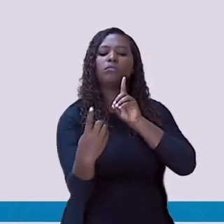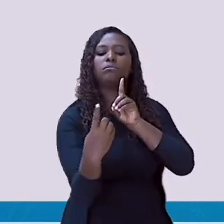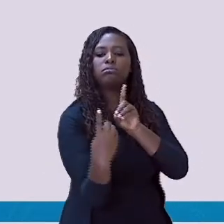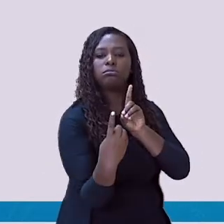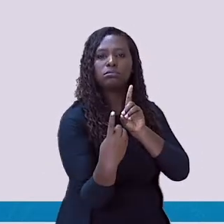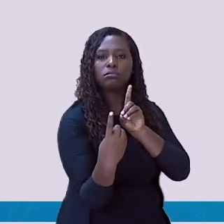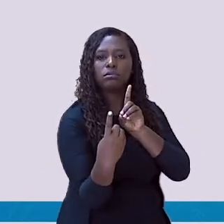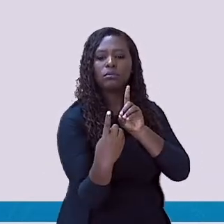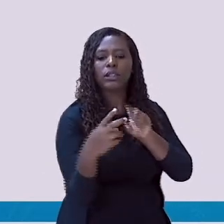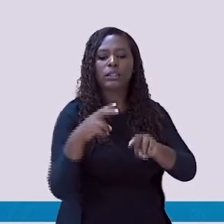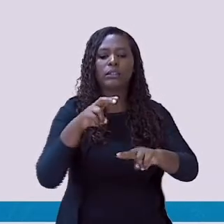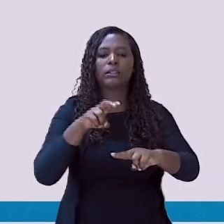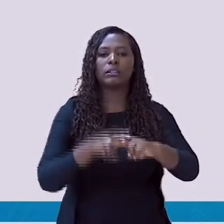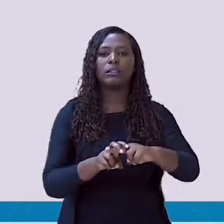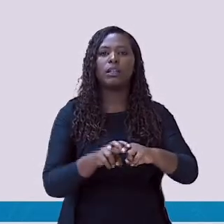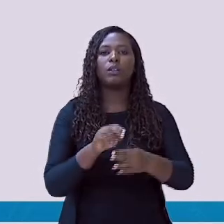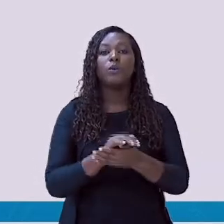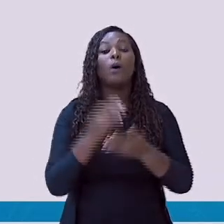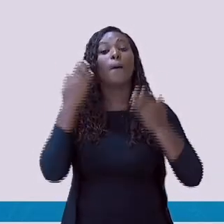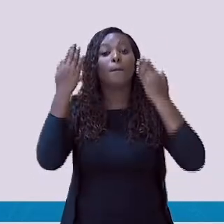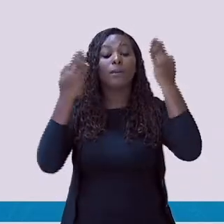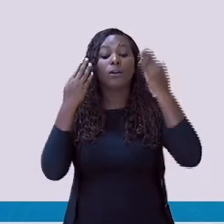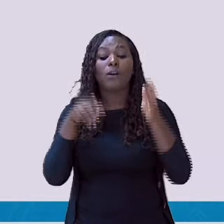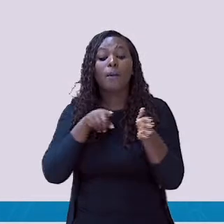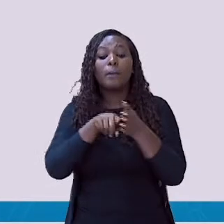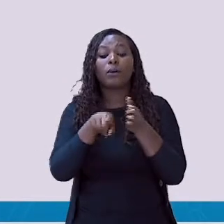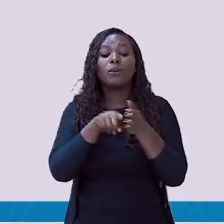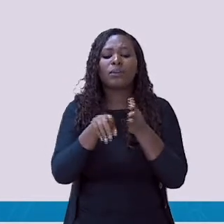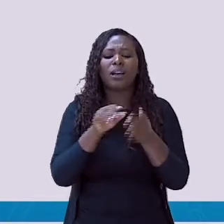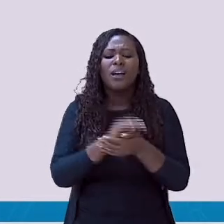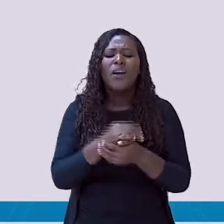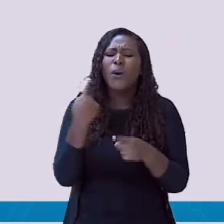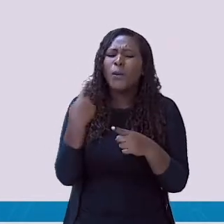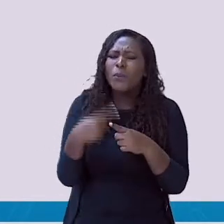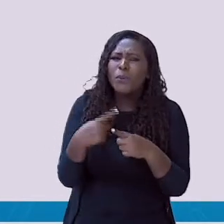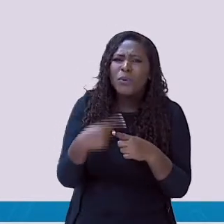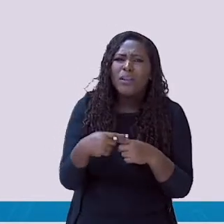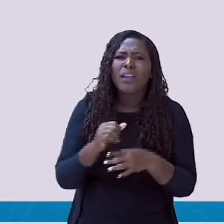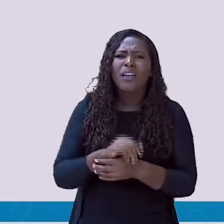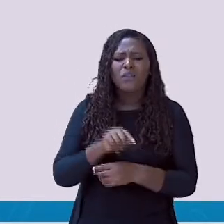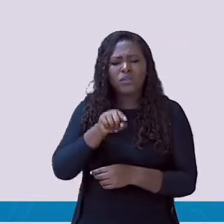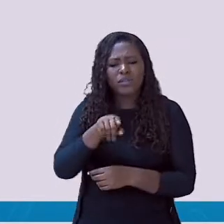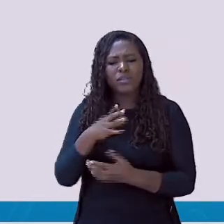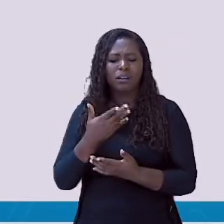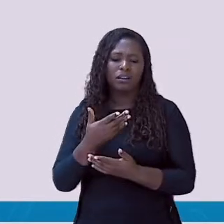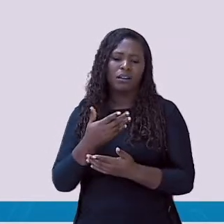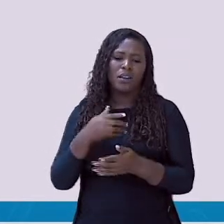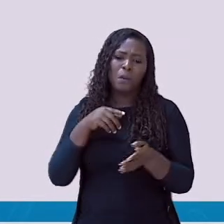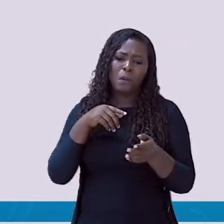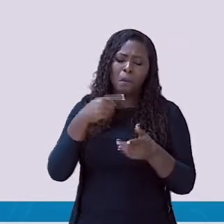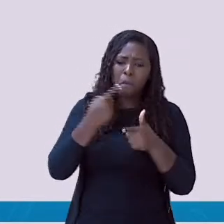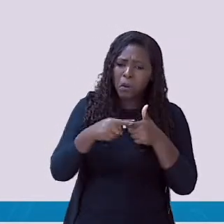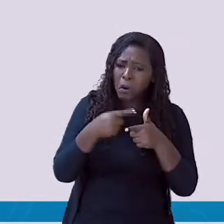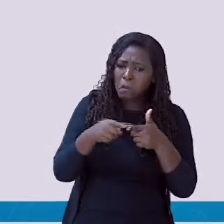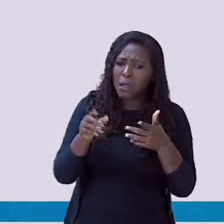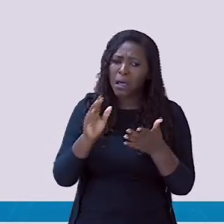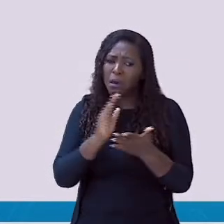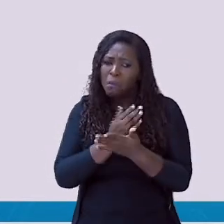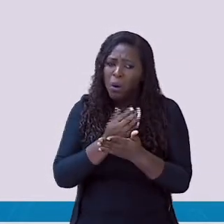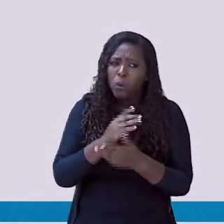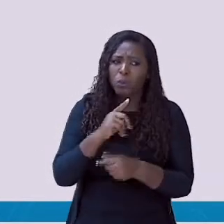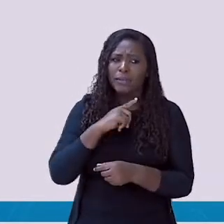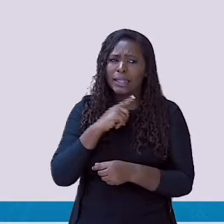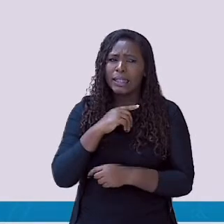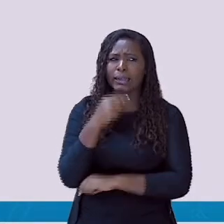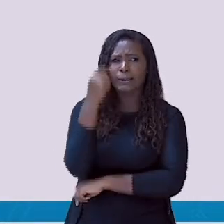estou ali? Eu estou com algum problema? Né? Eu estou com alguma dificuldade, eu preciso entender